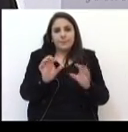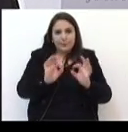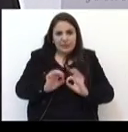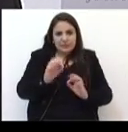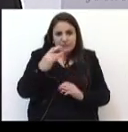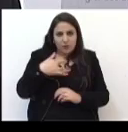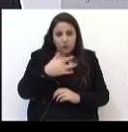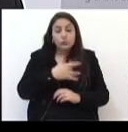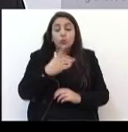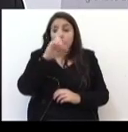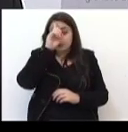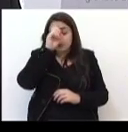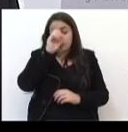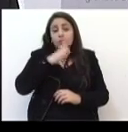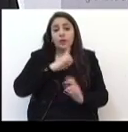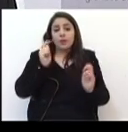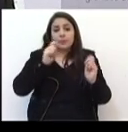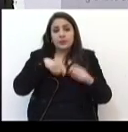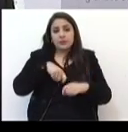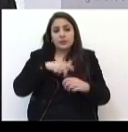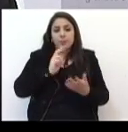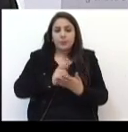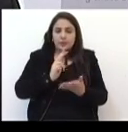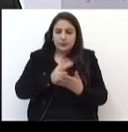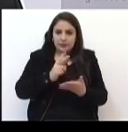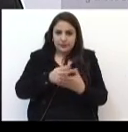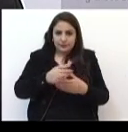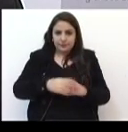o hospital tem condições de se manter